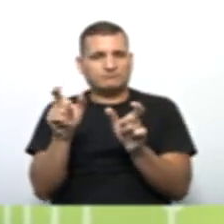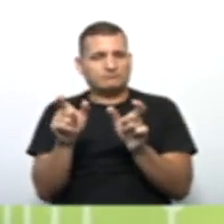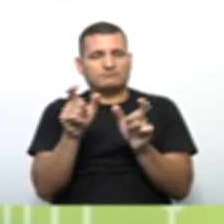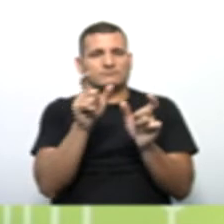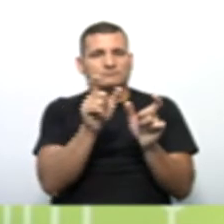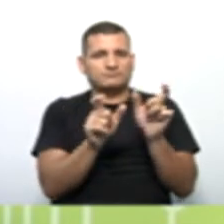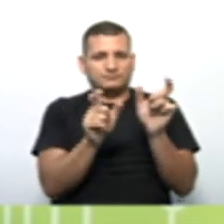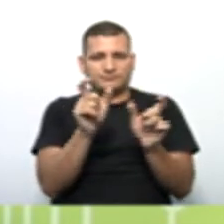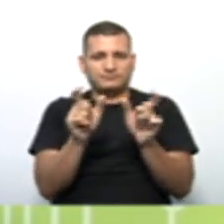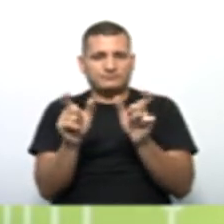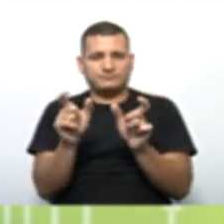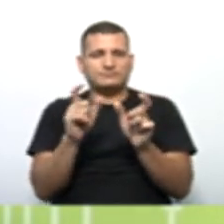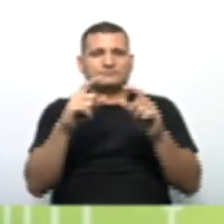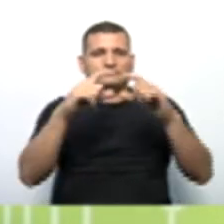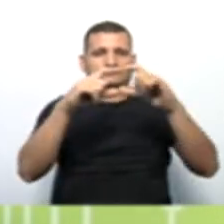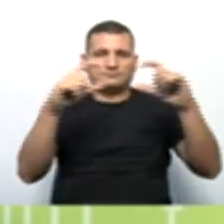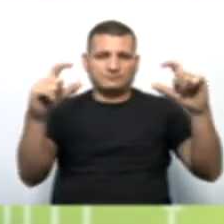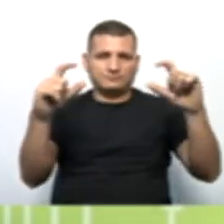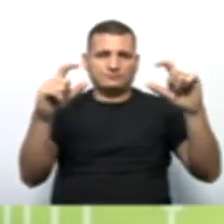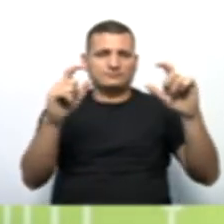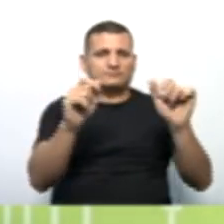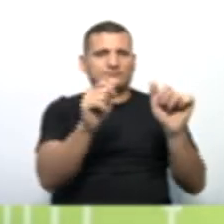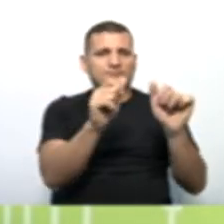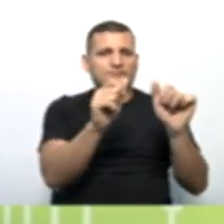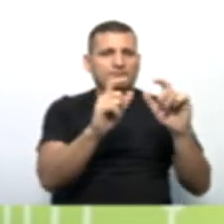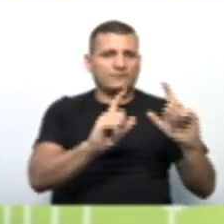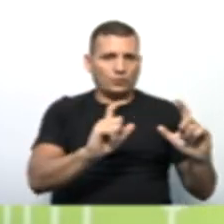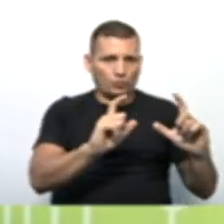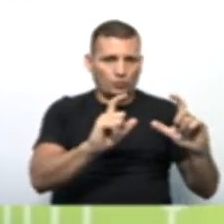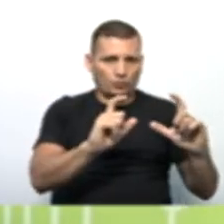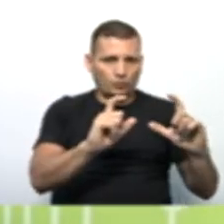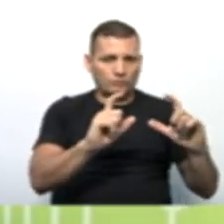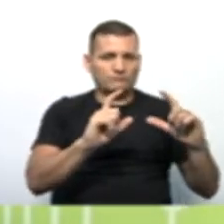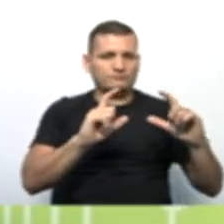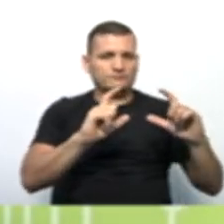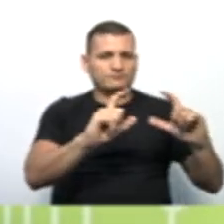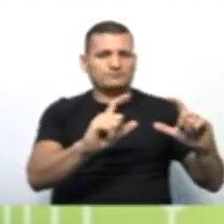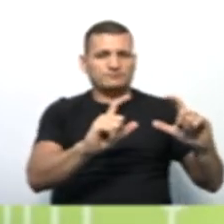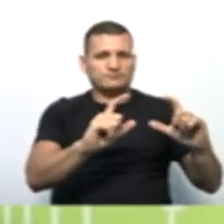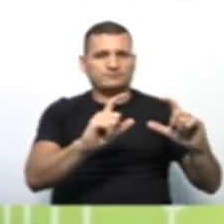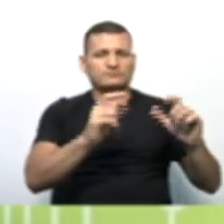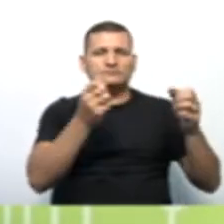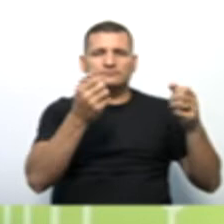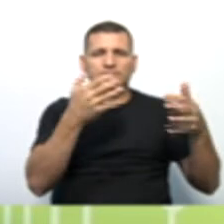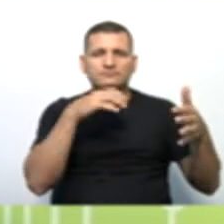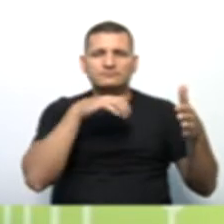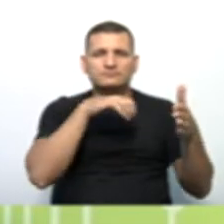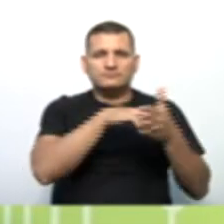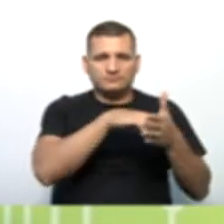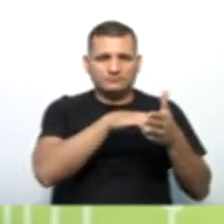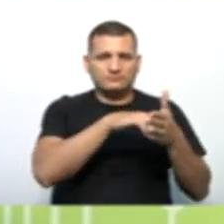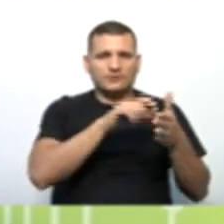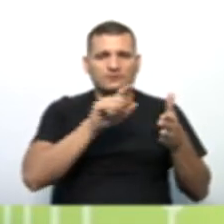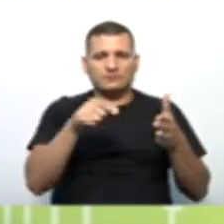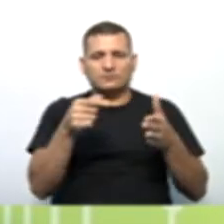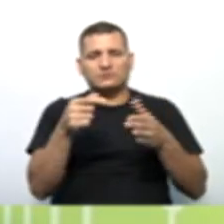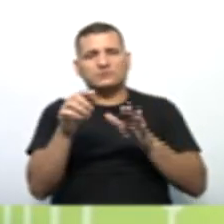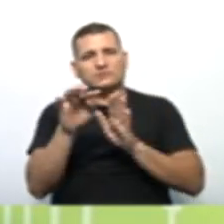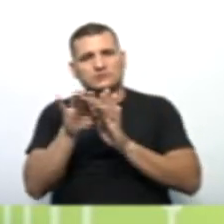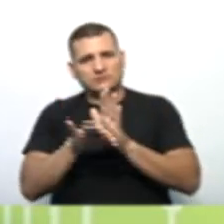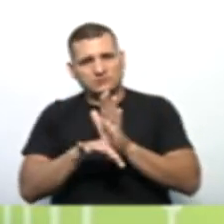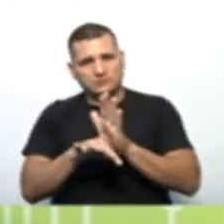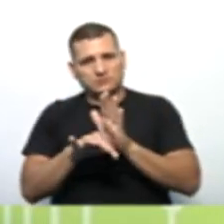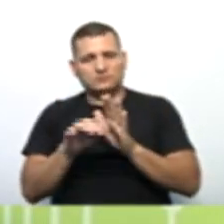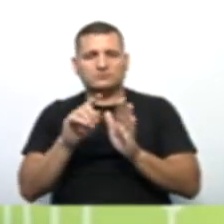parágrafo uma imagem uma foto mostrando exemplificando o acidente depois mais um pouquinho de texto e mais